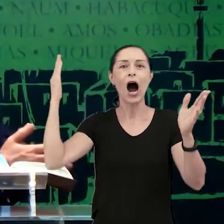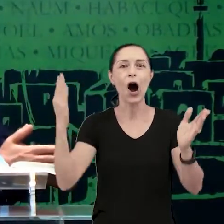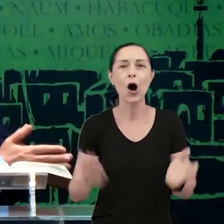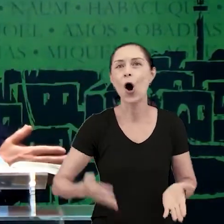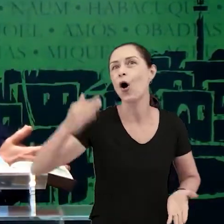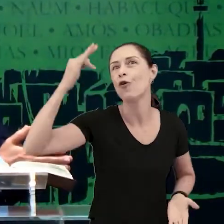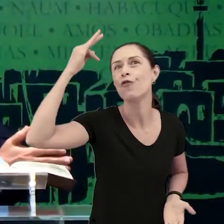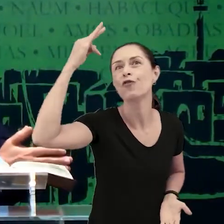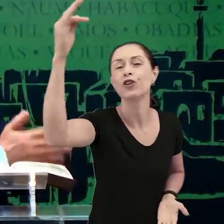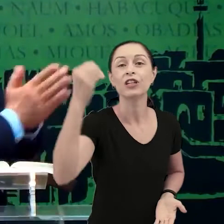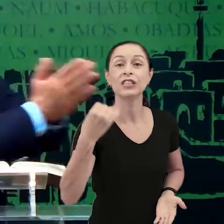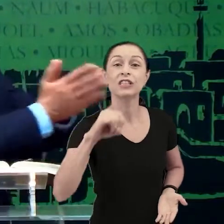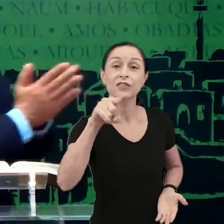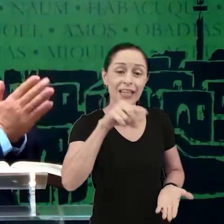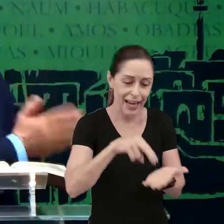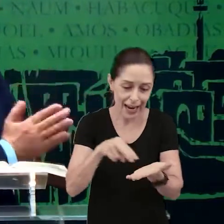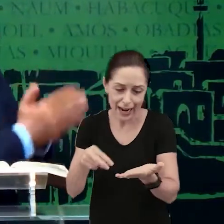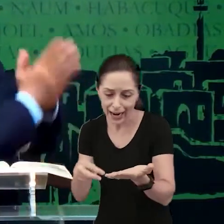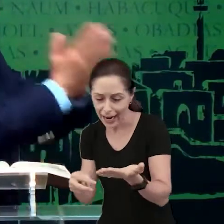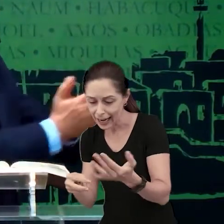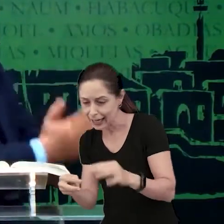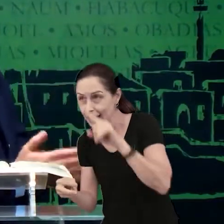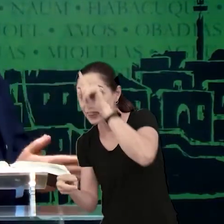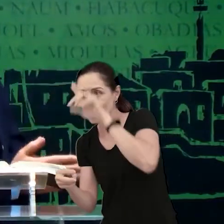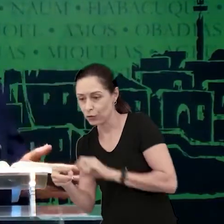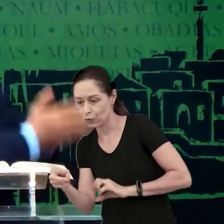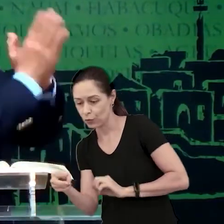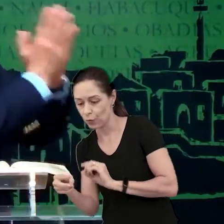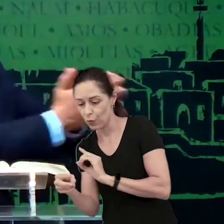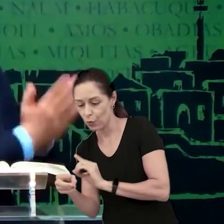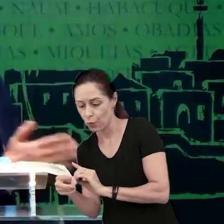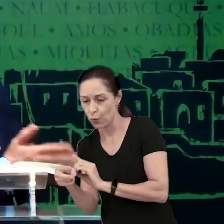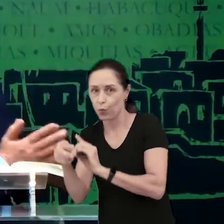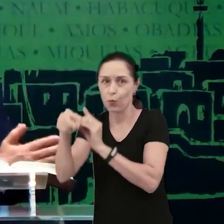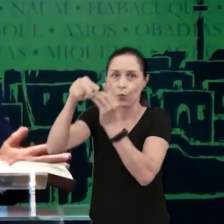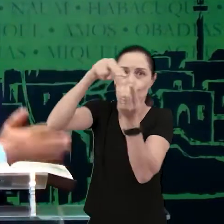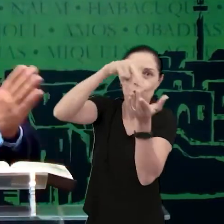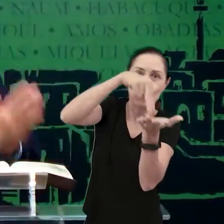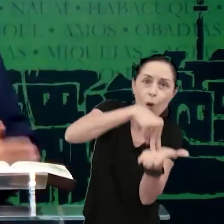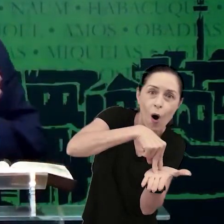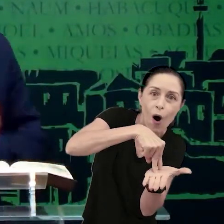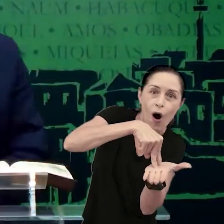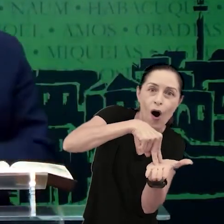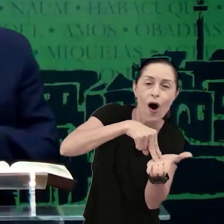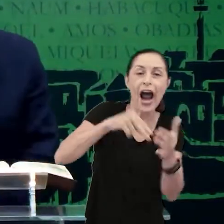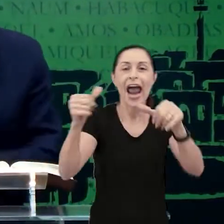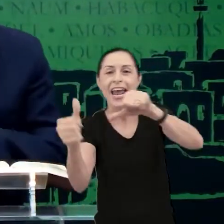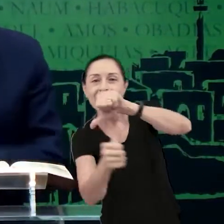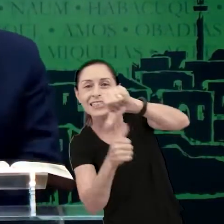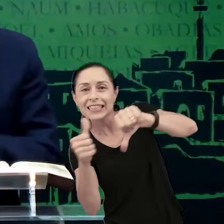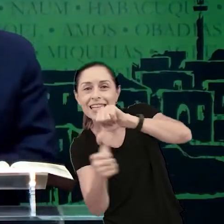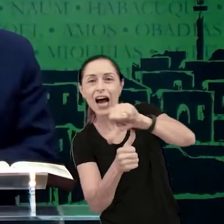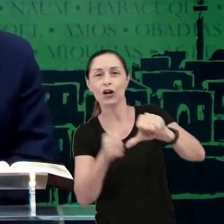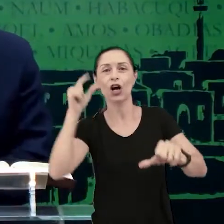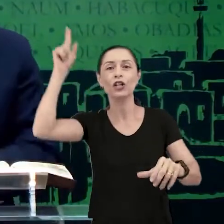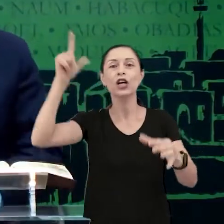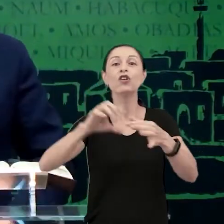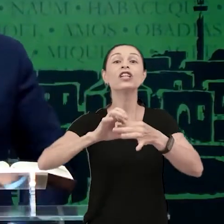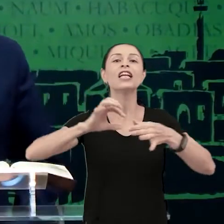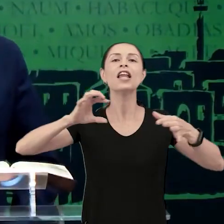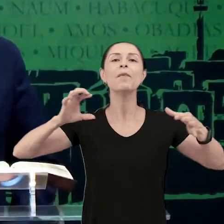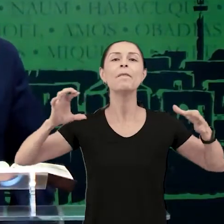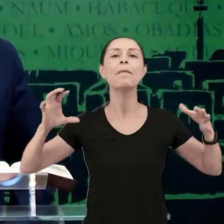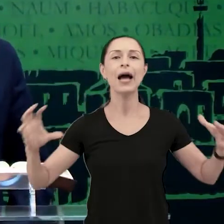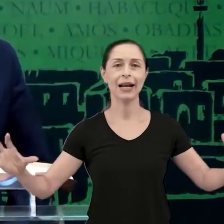vai levantar você. Se você pecar, Ele vai disciplinar você e vai restaurar você. Ele é o Deus